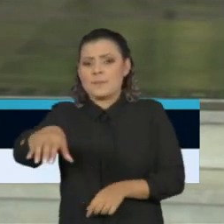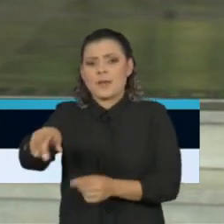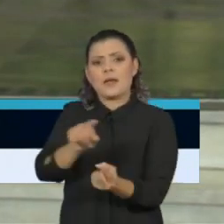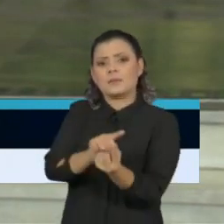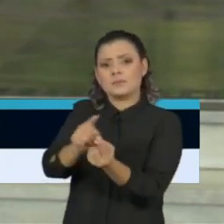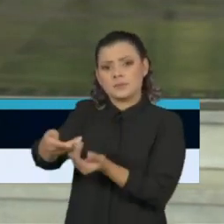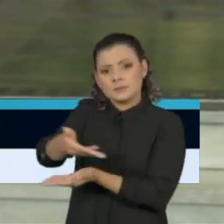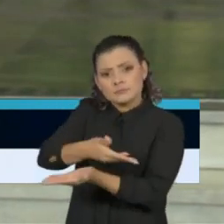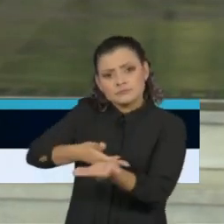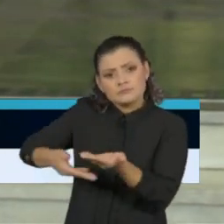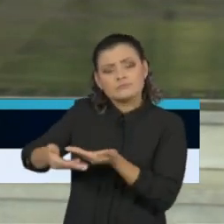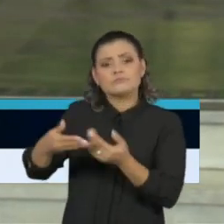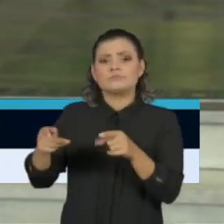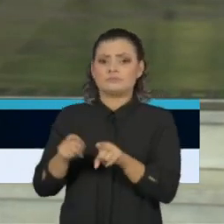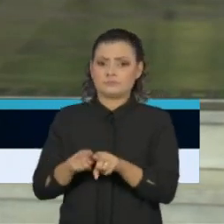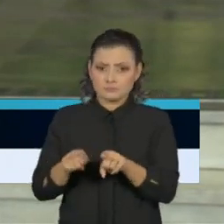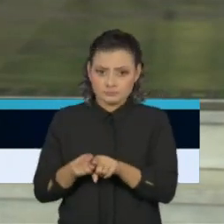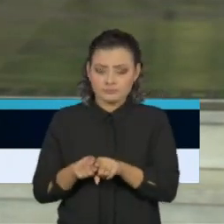de comércio,